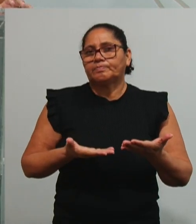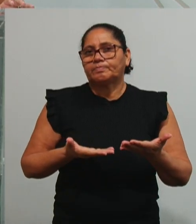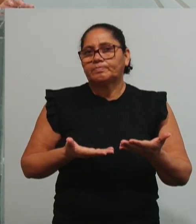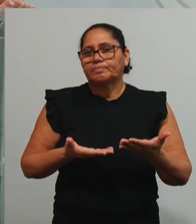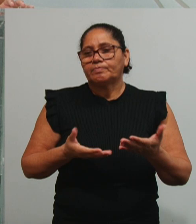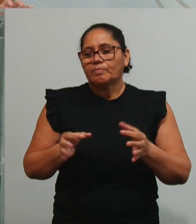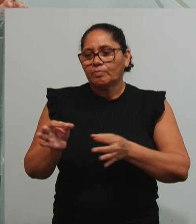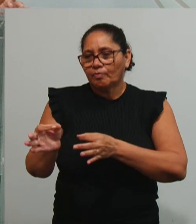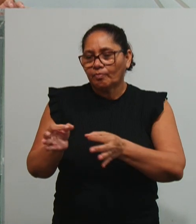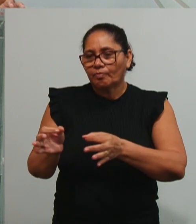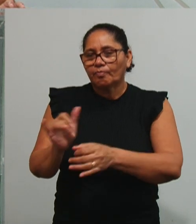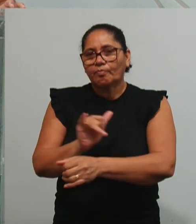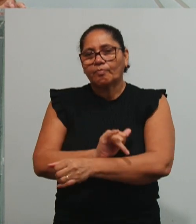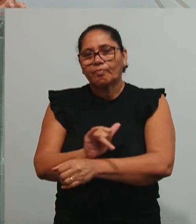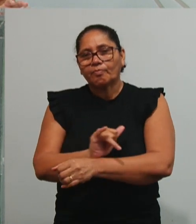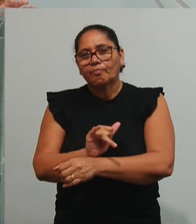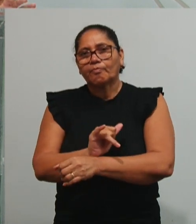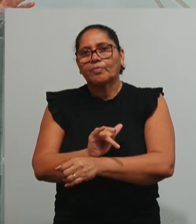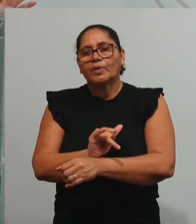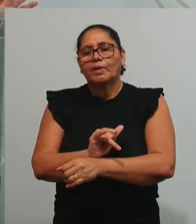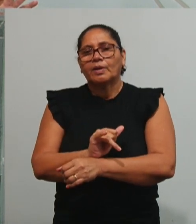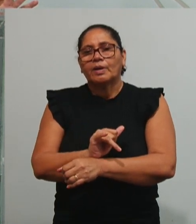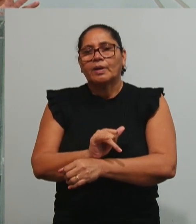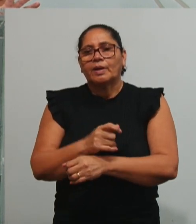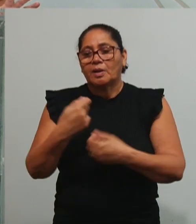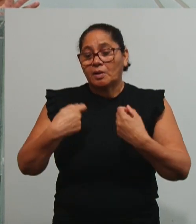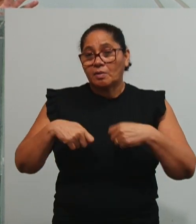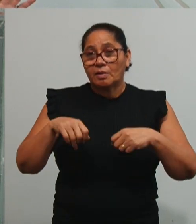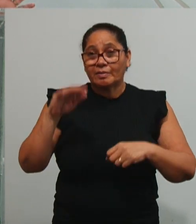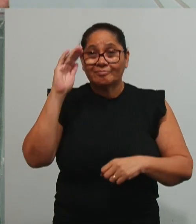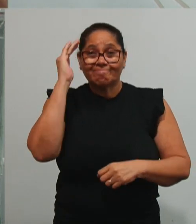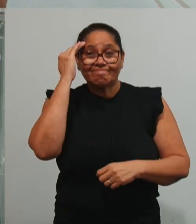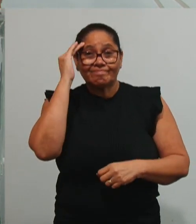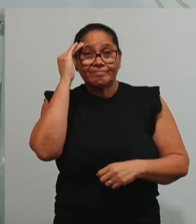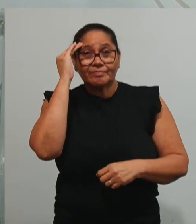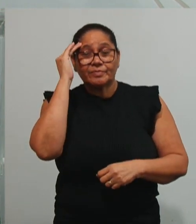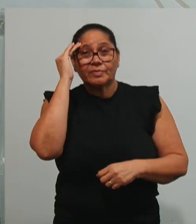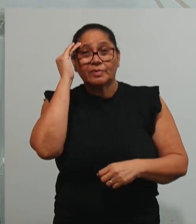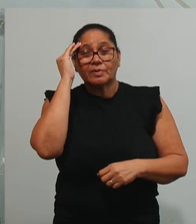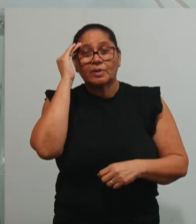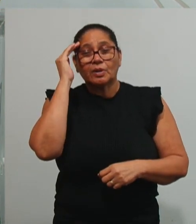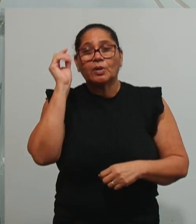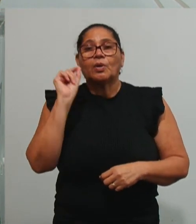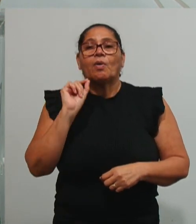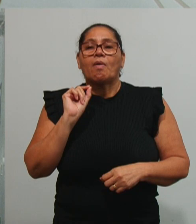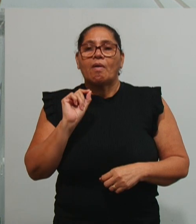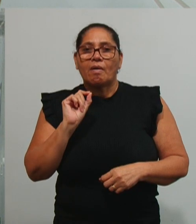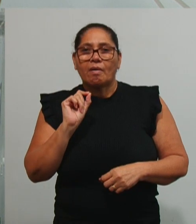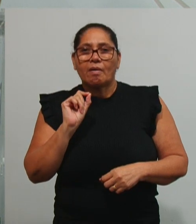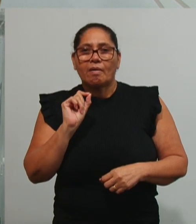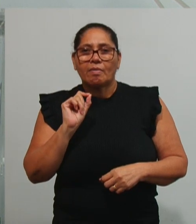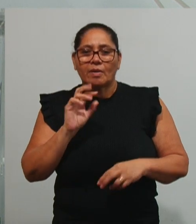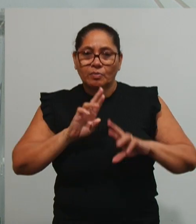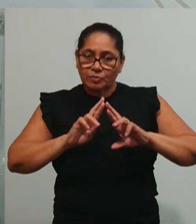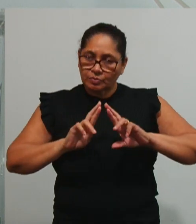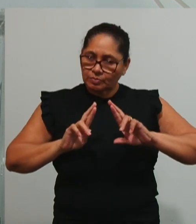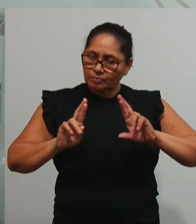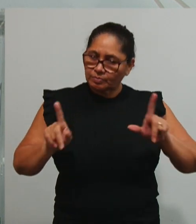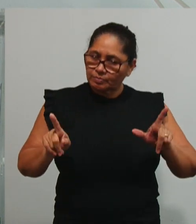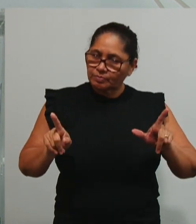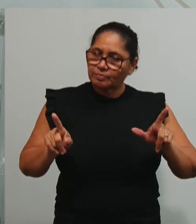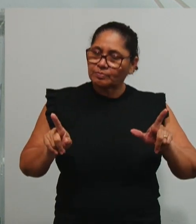entre planejamento e estratégia, a gente precisa entender que são distintos, né,